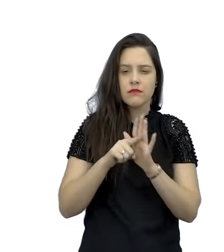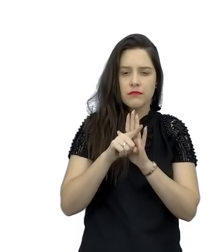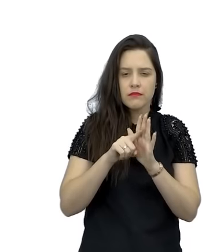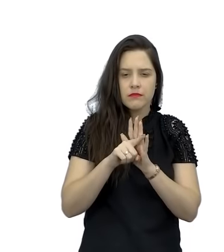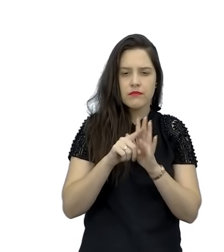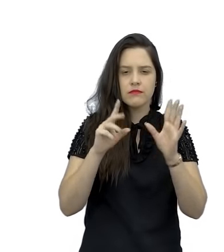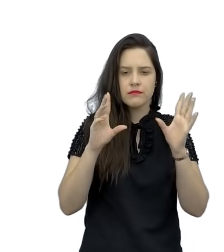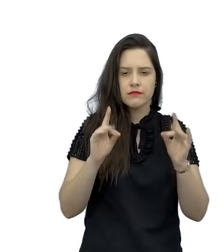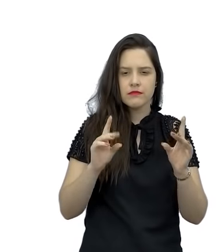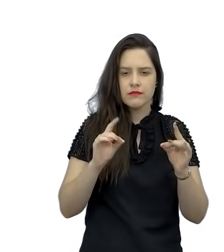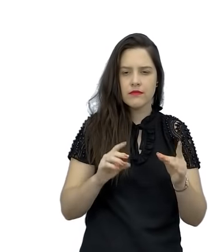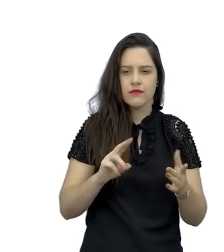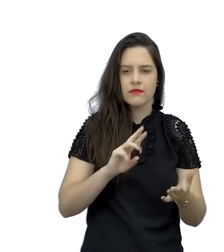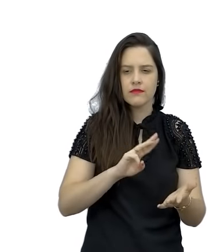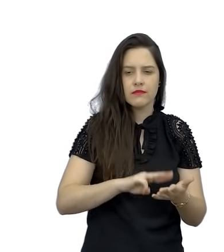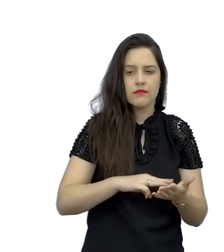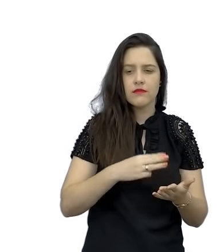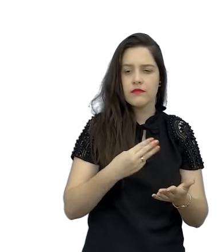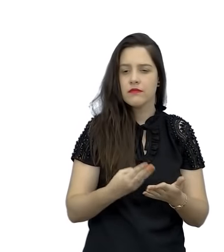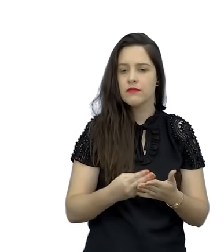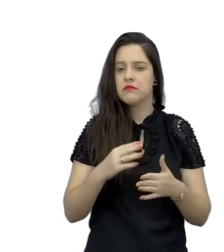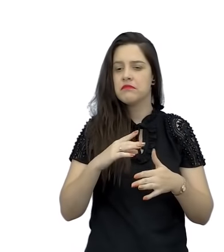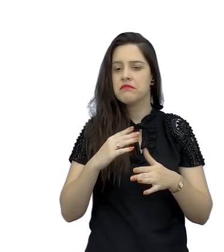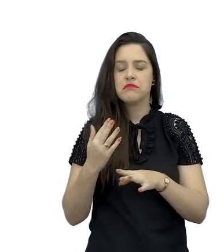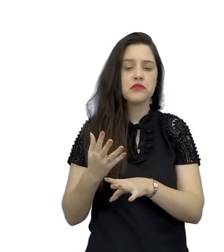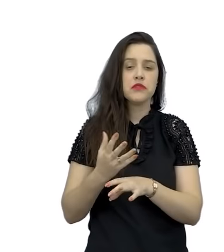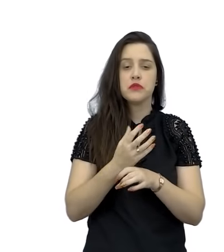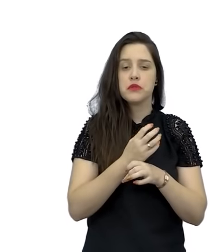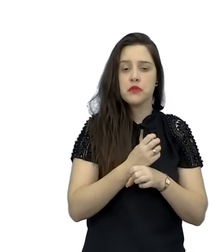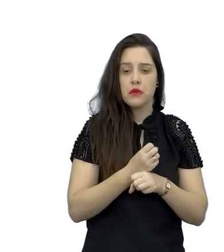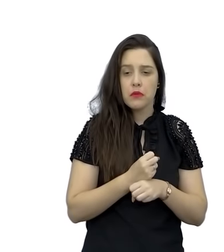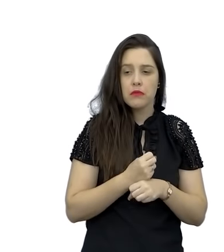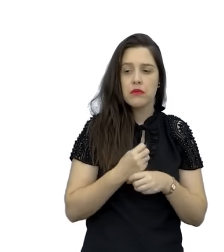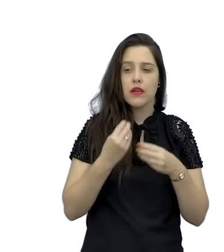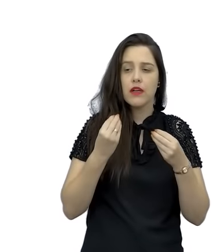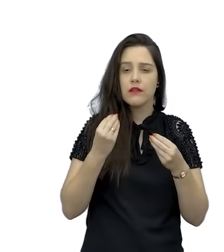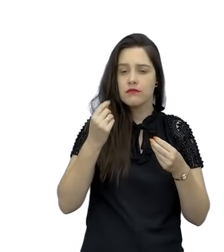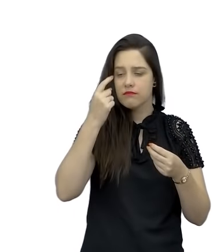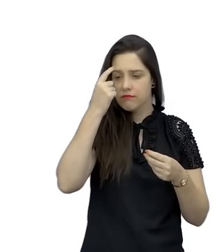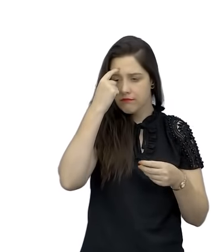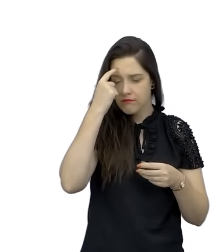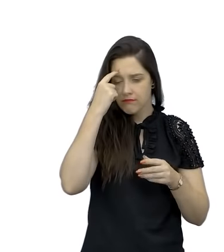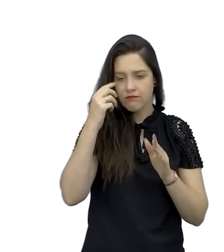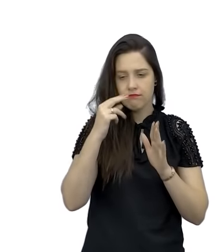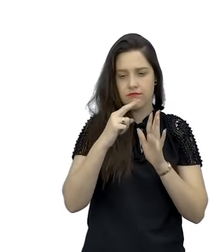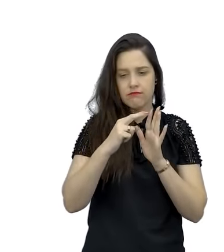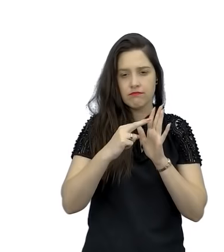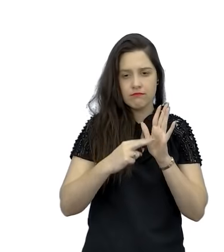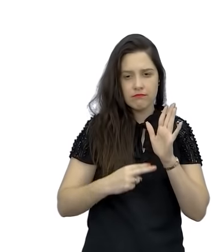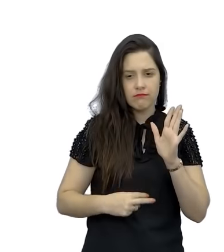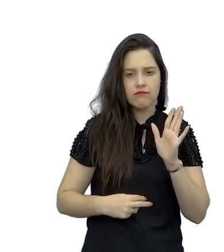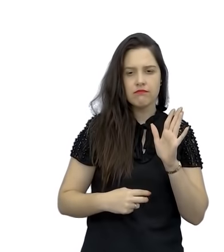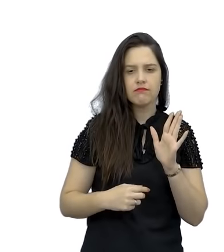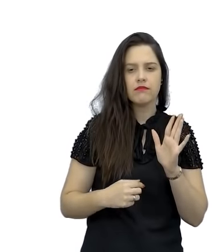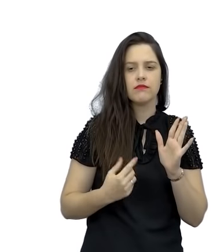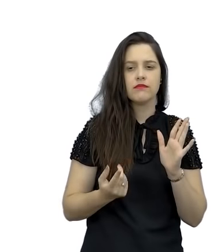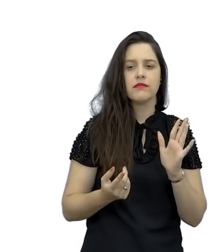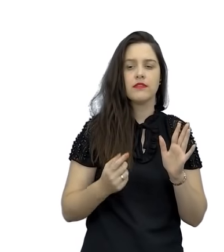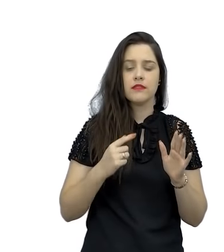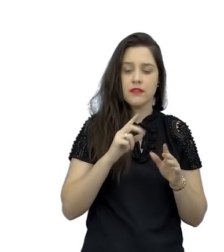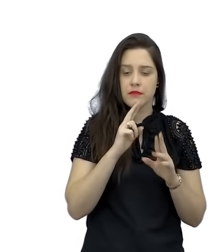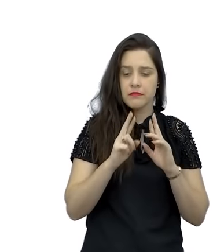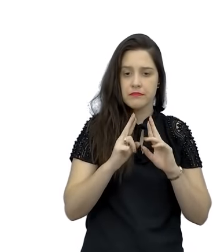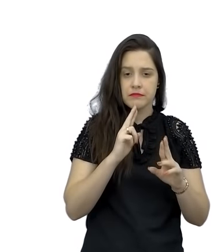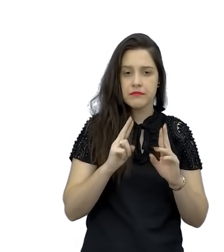né? Para que ele faça o quê? Construa um modelo mental dessa situação, né? Além dos resultados finais